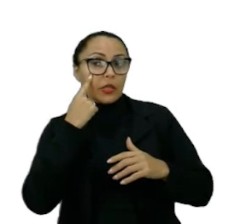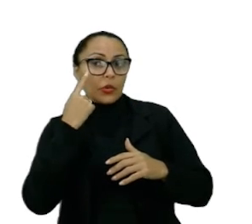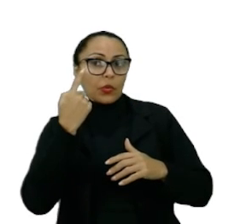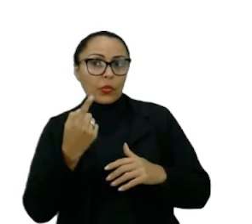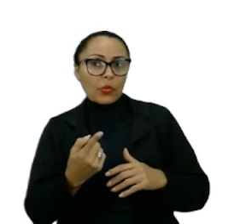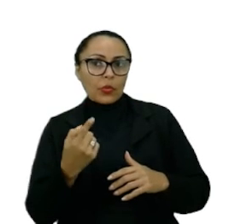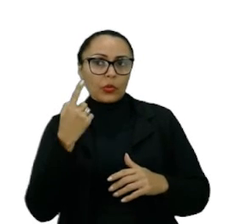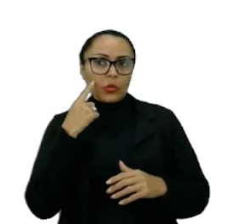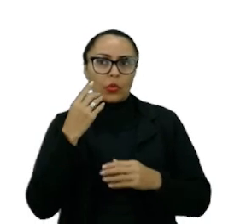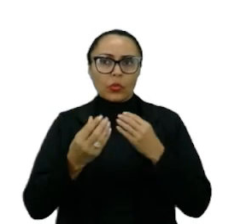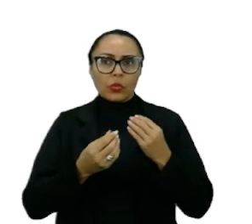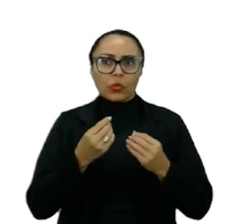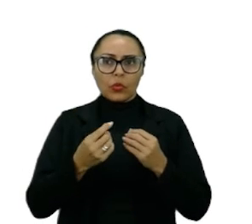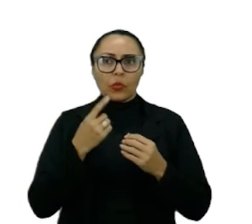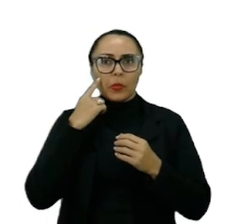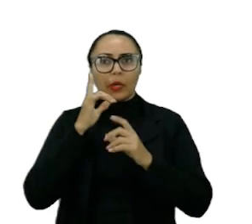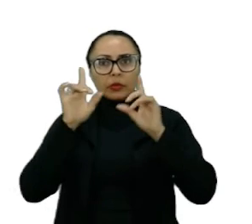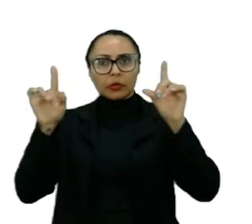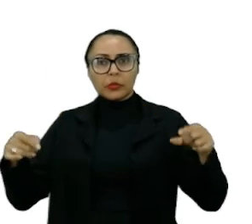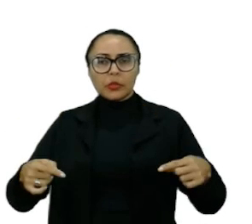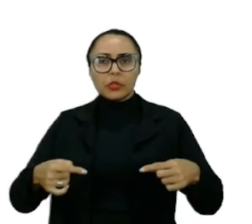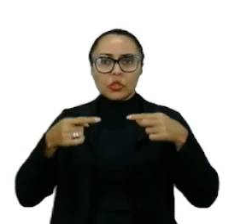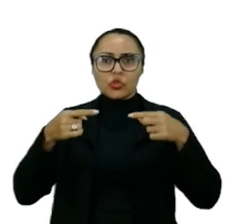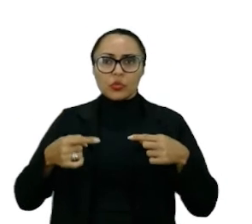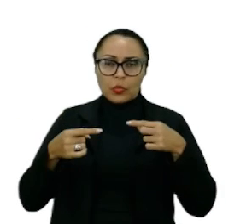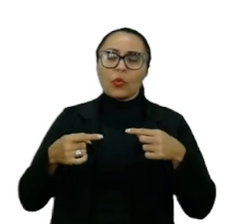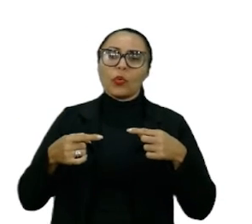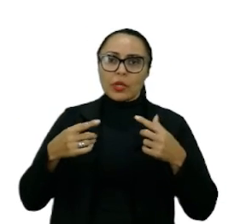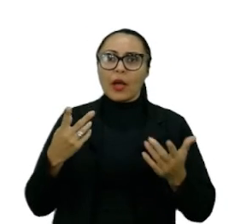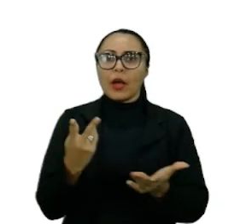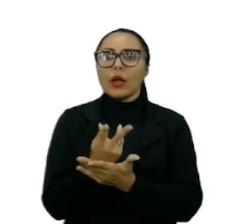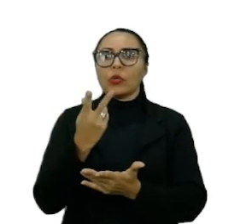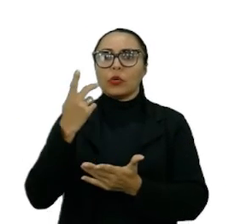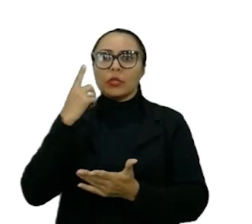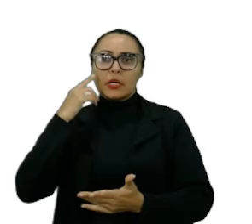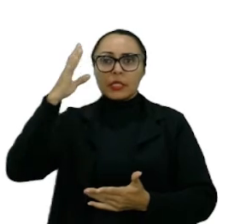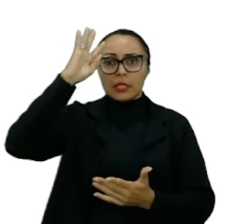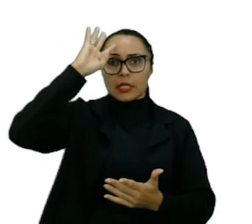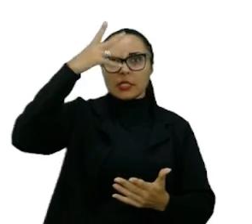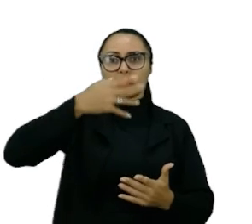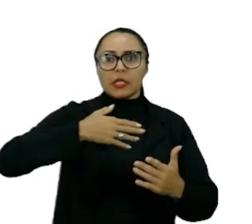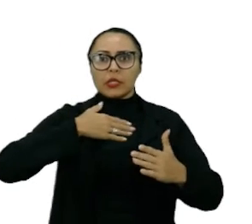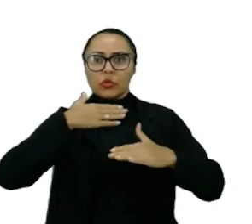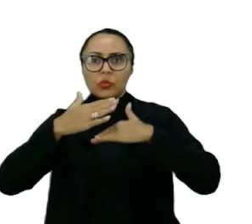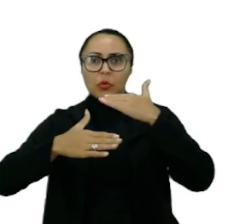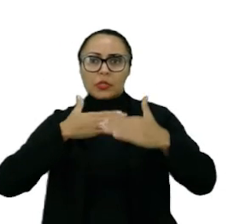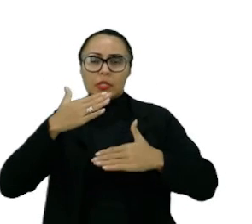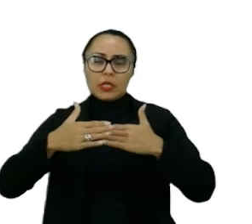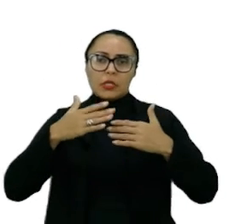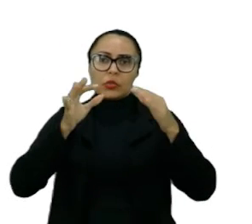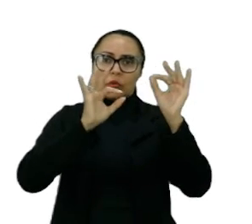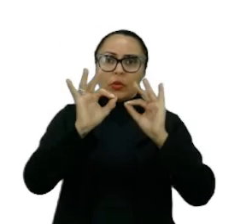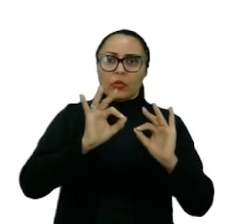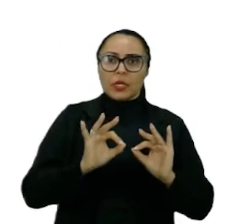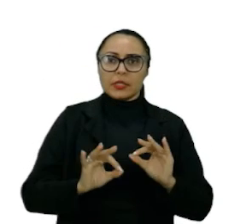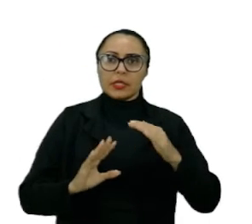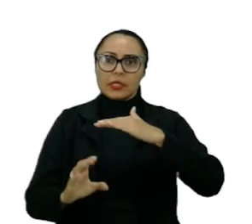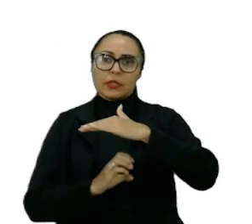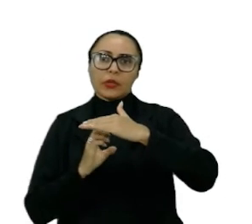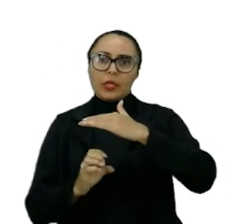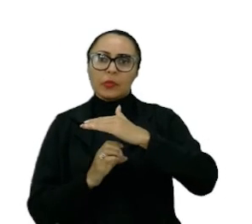concorrência disputa o mercado com relação às decisões e os processos organizacionais. Por